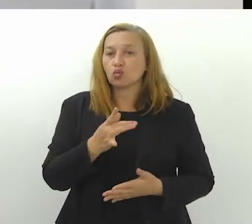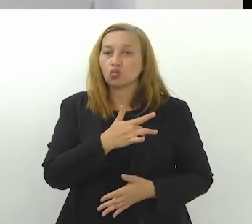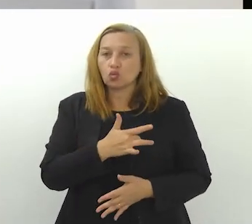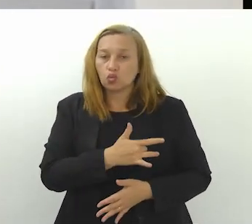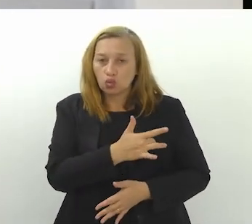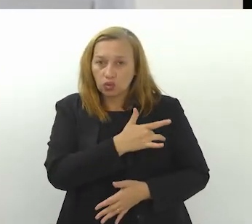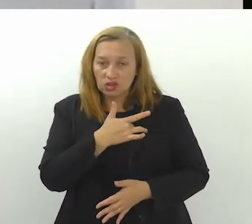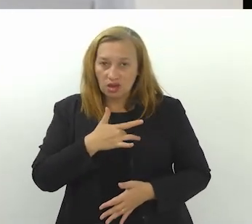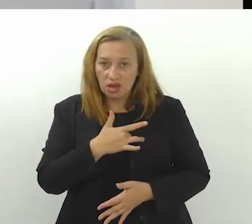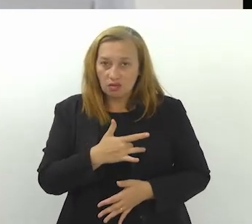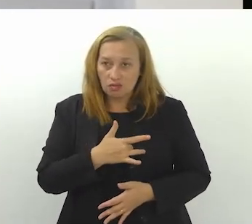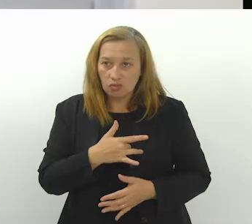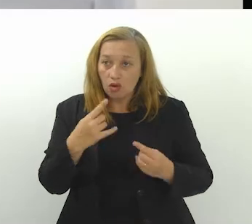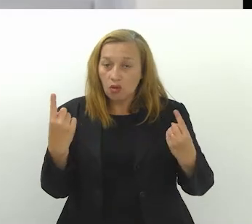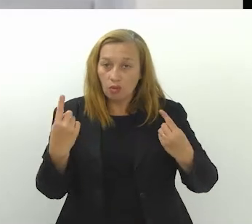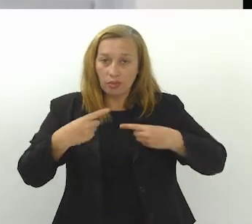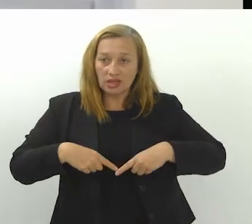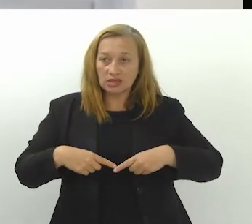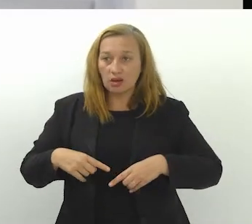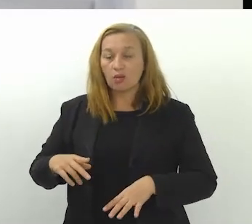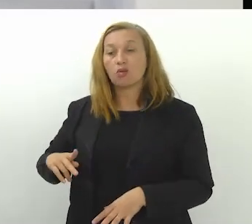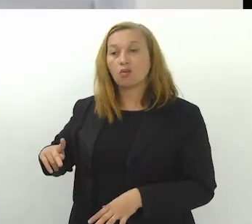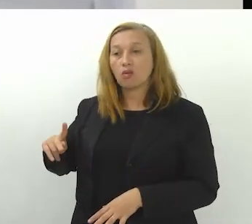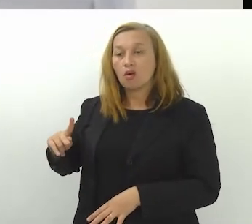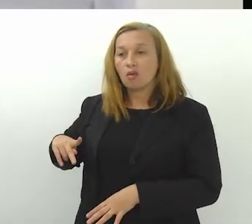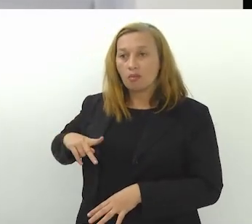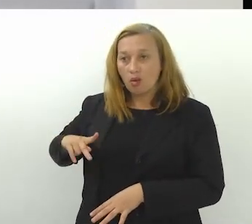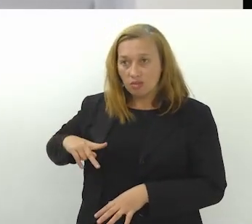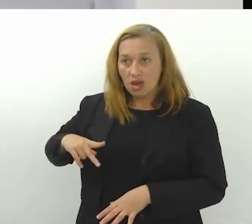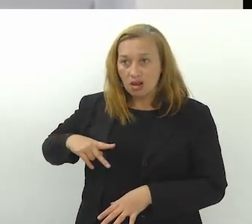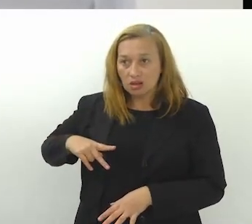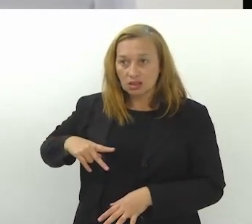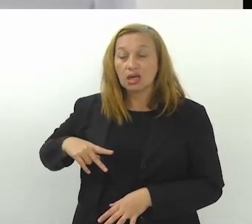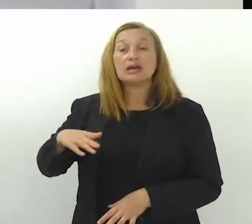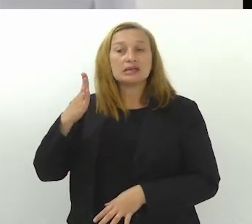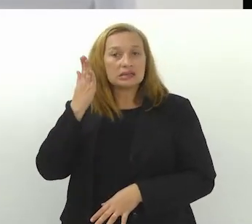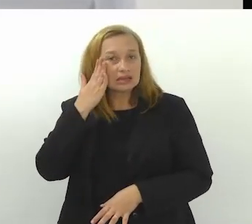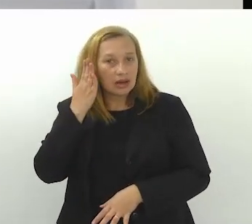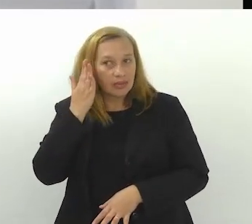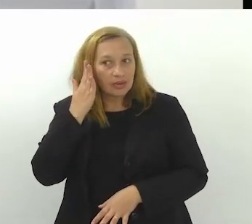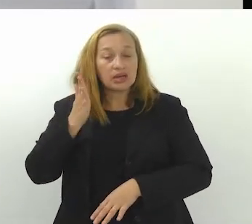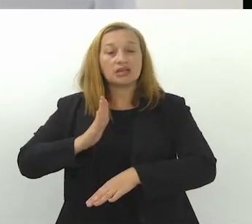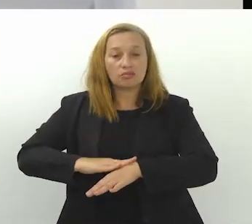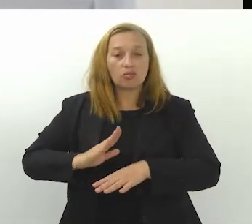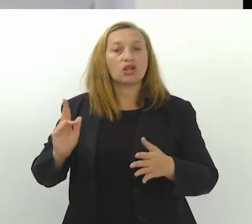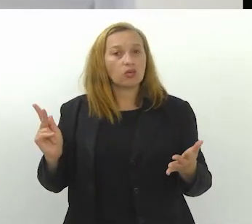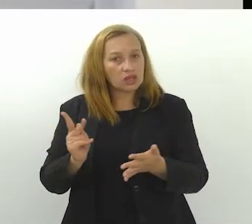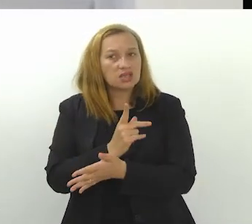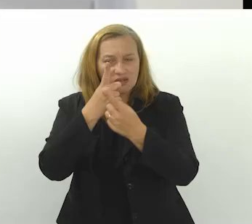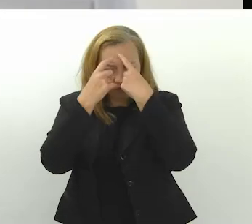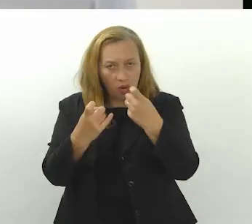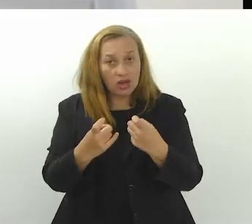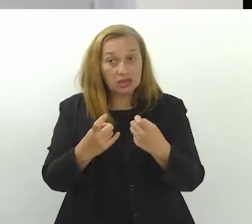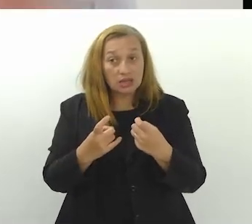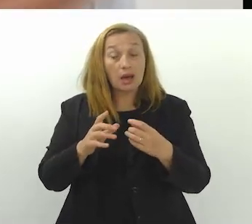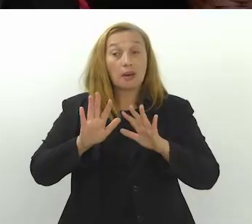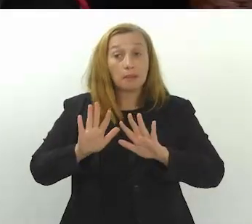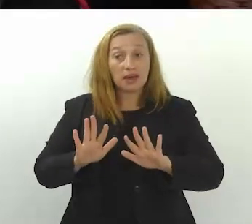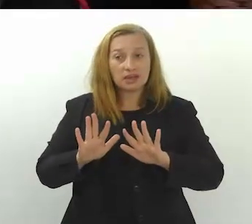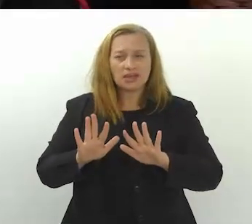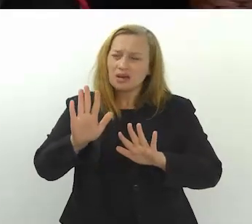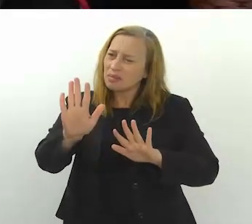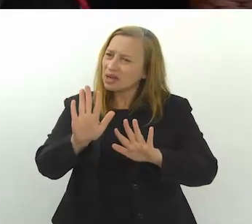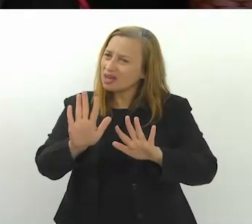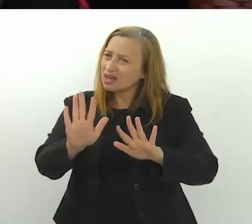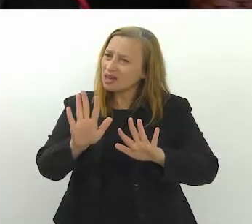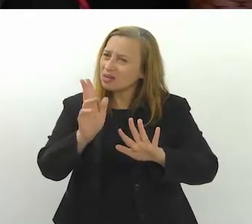do Cruzeiro e do Palmeiras, né? Uhum. Era sabido que isso em algum momento, muito provavelmente, ia acontecer Mas em espera aí, função,